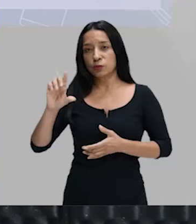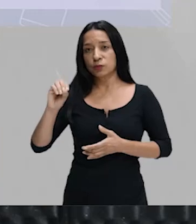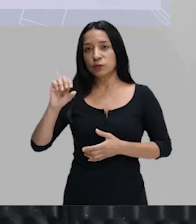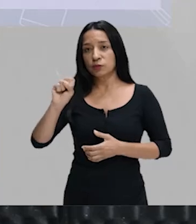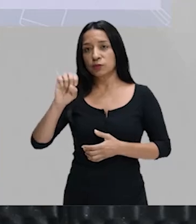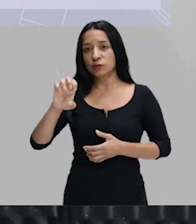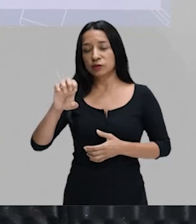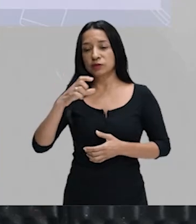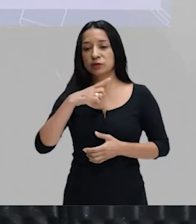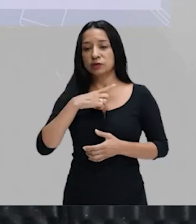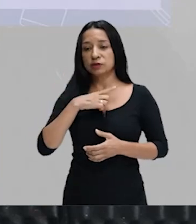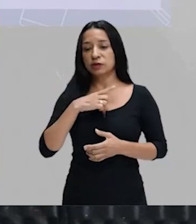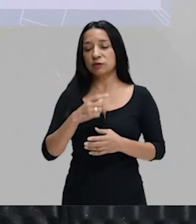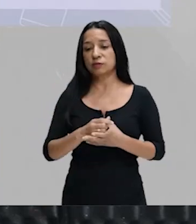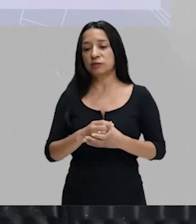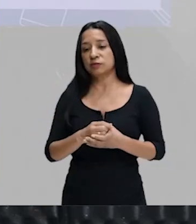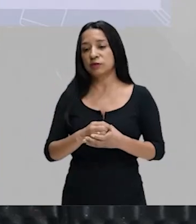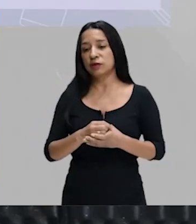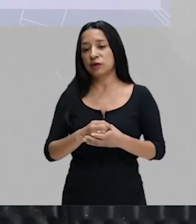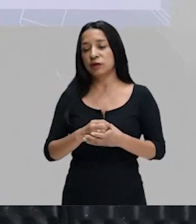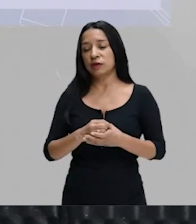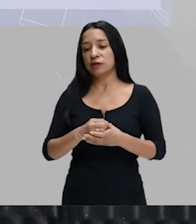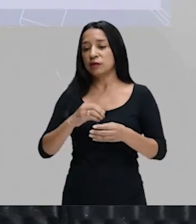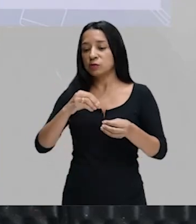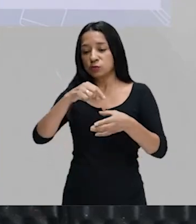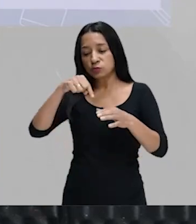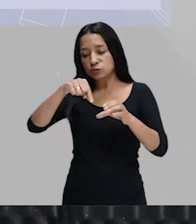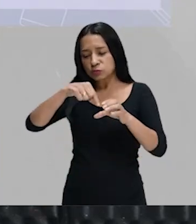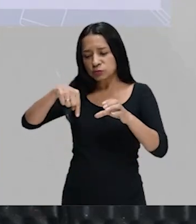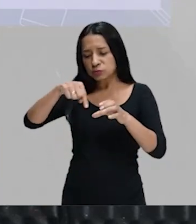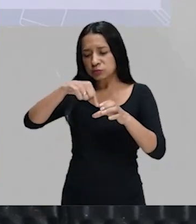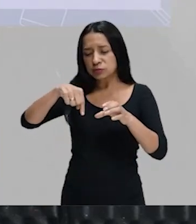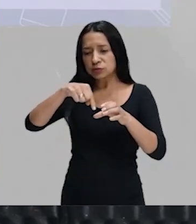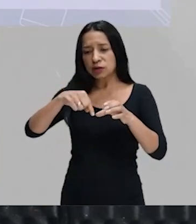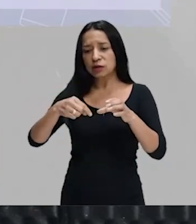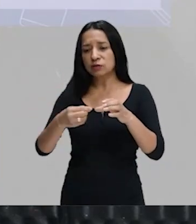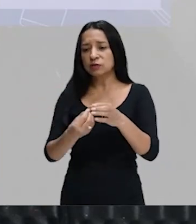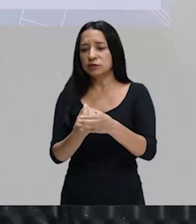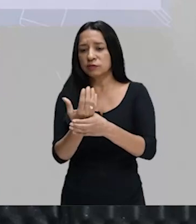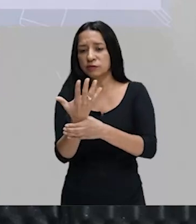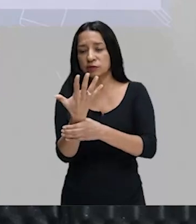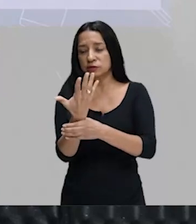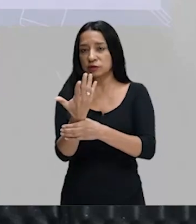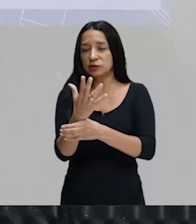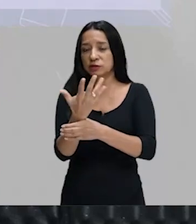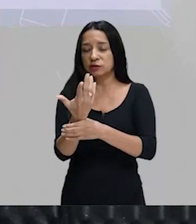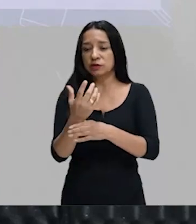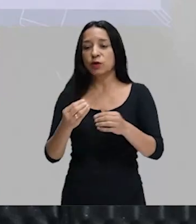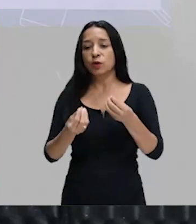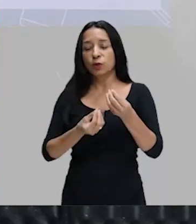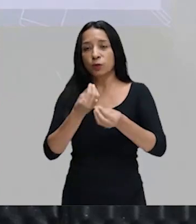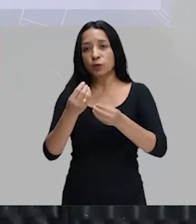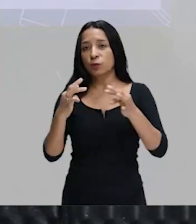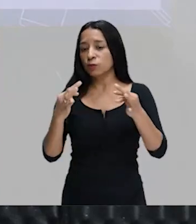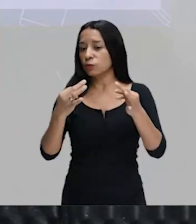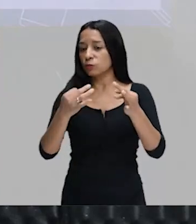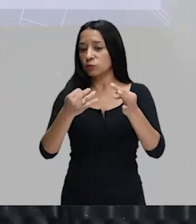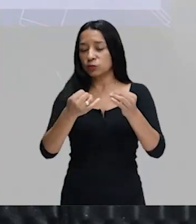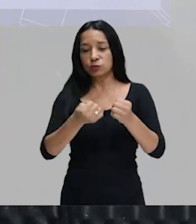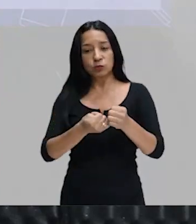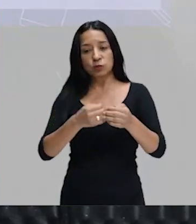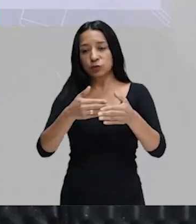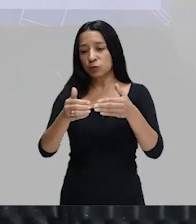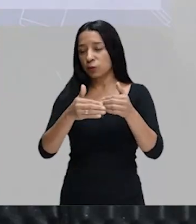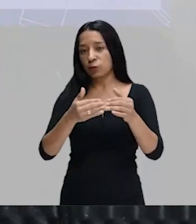ó, células vegetais, tá? Essas células vegetais, como toda e qualquer célula,